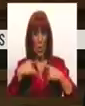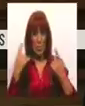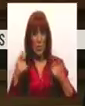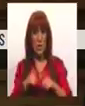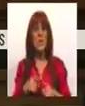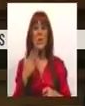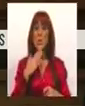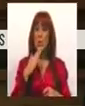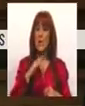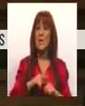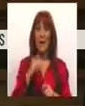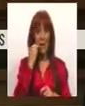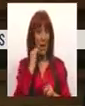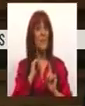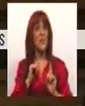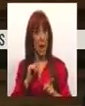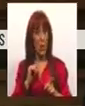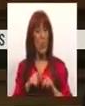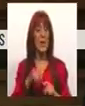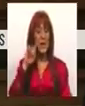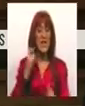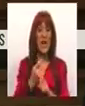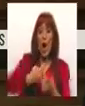são suficientemente graves para